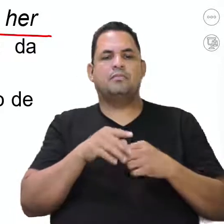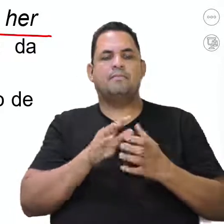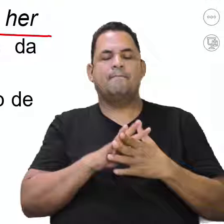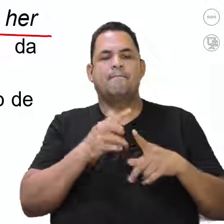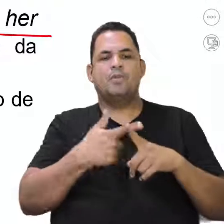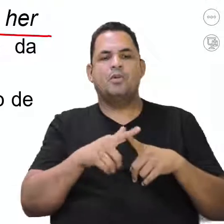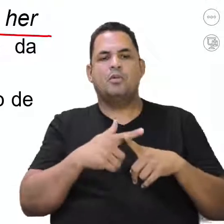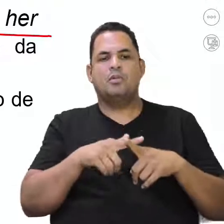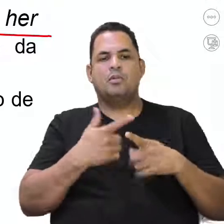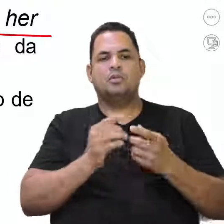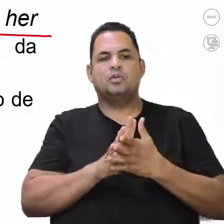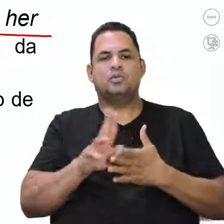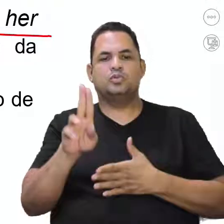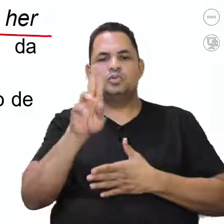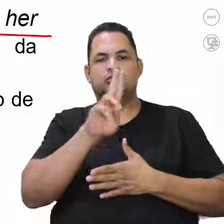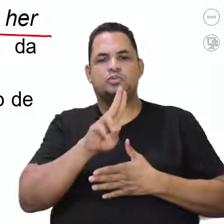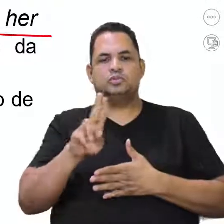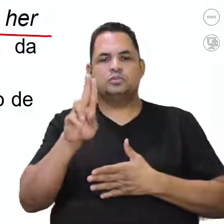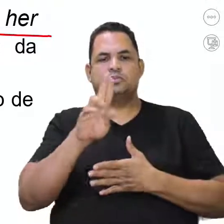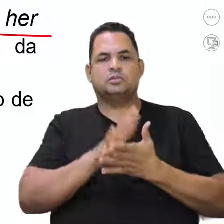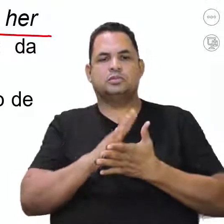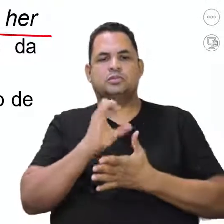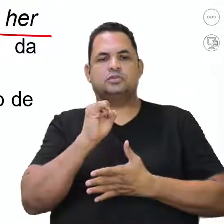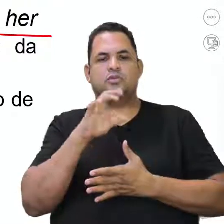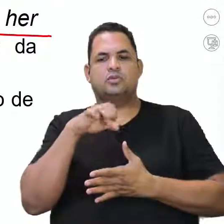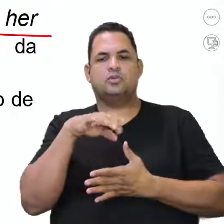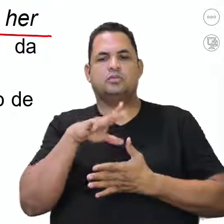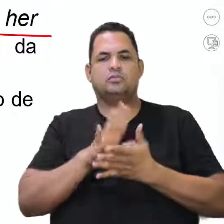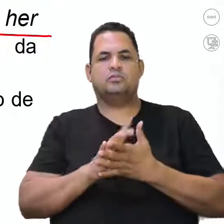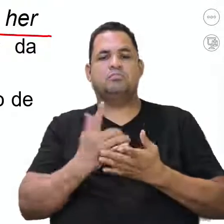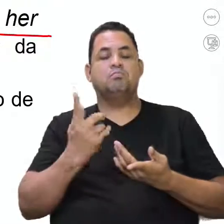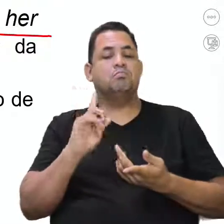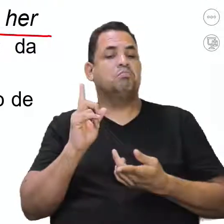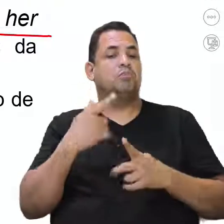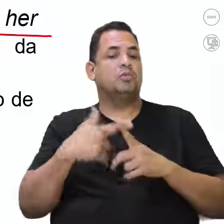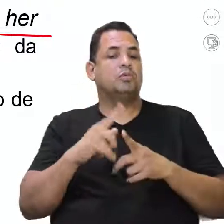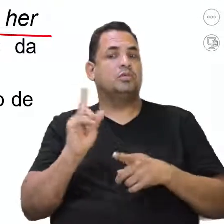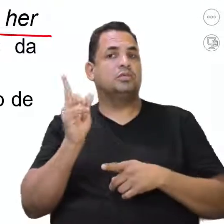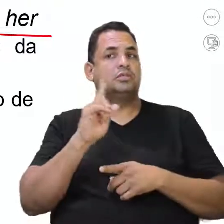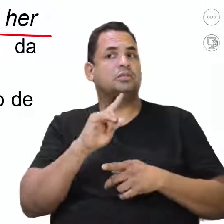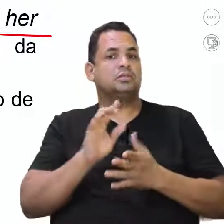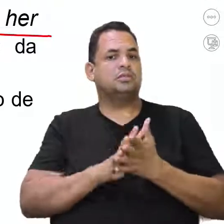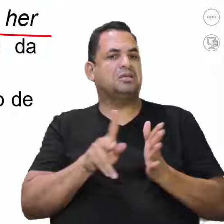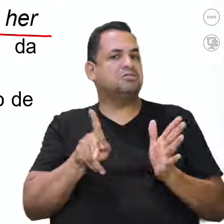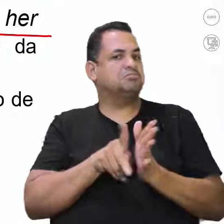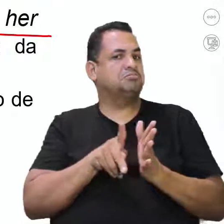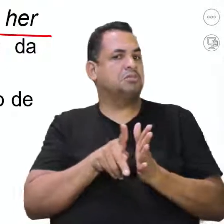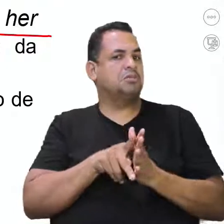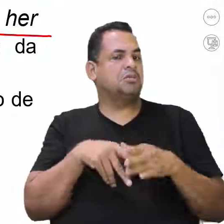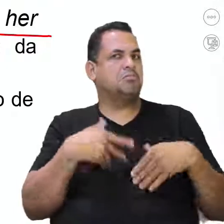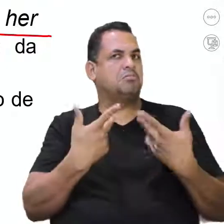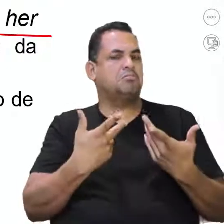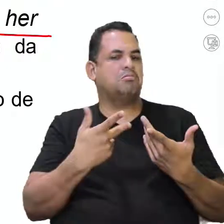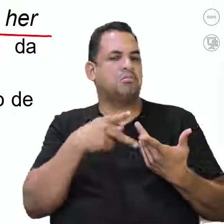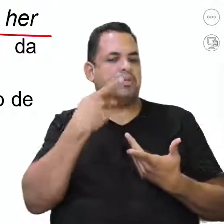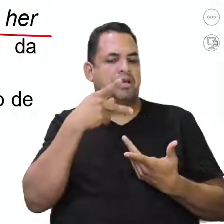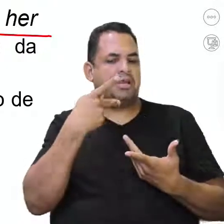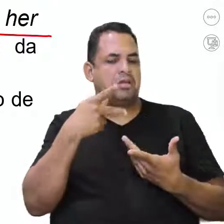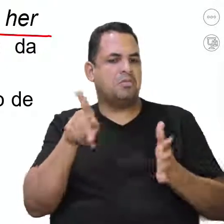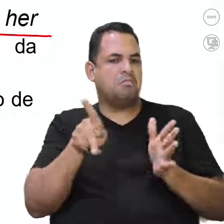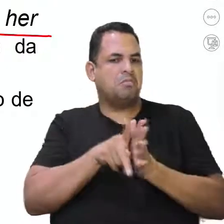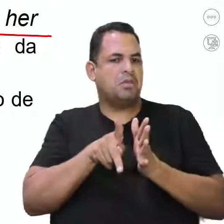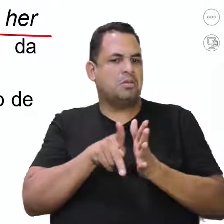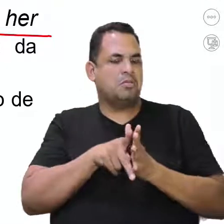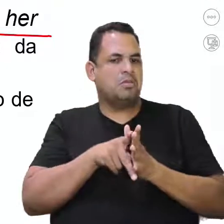meu pronome indefinido some, porque eu não especifiquei o problema, né? Então, como eu